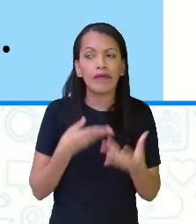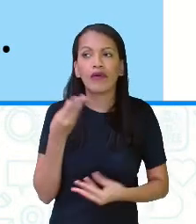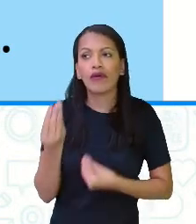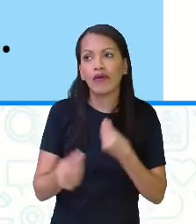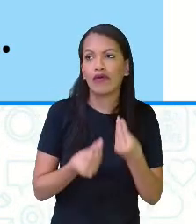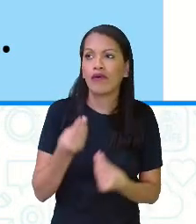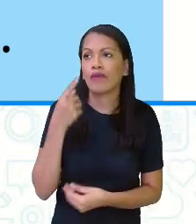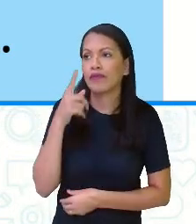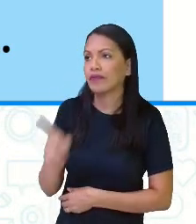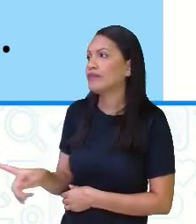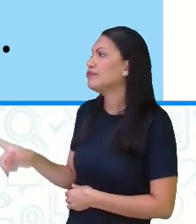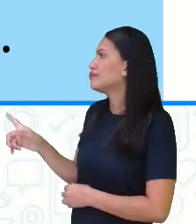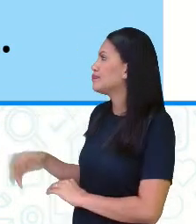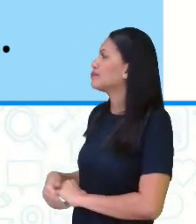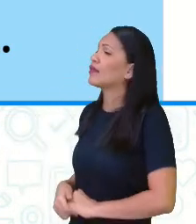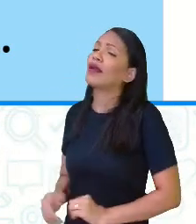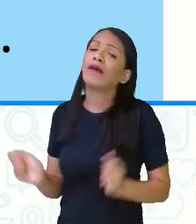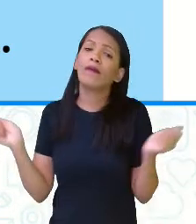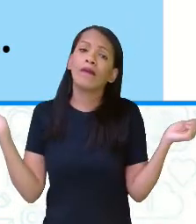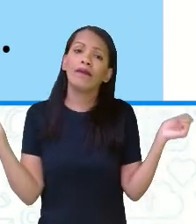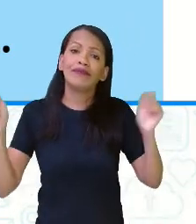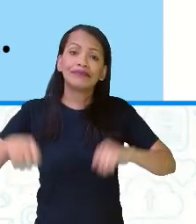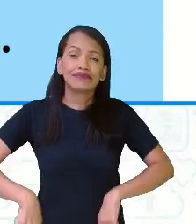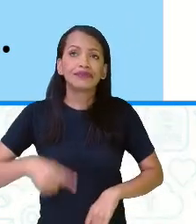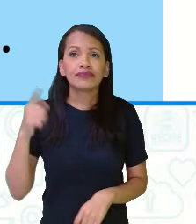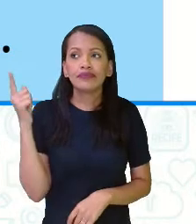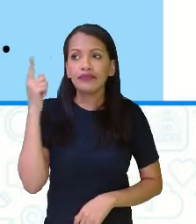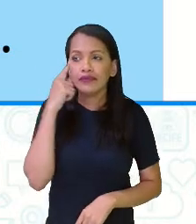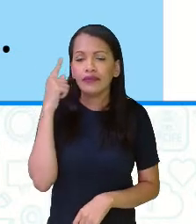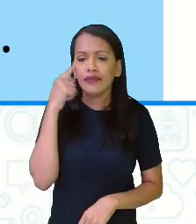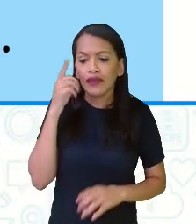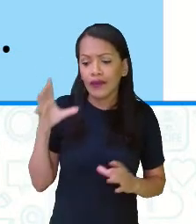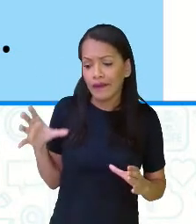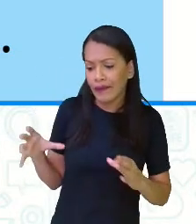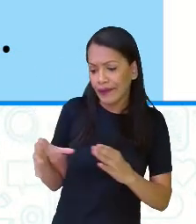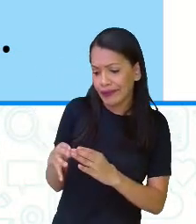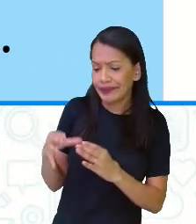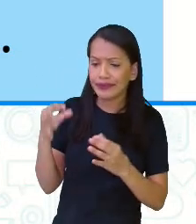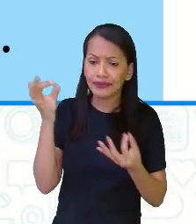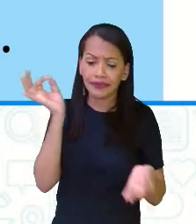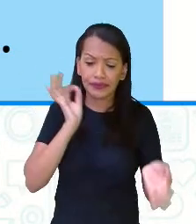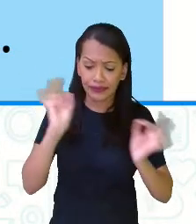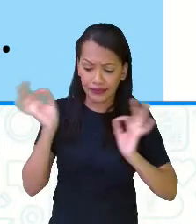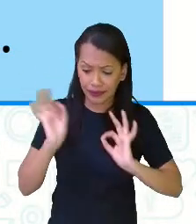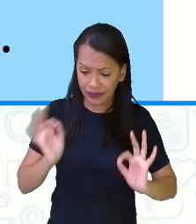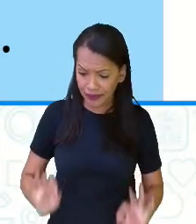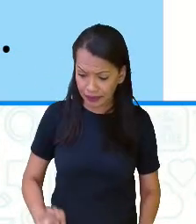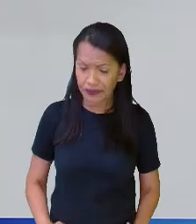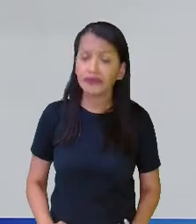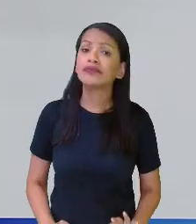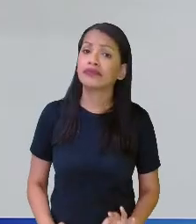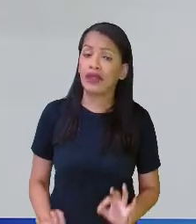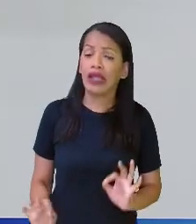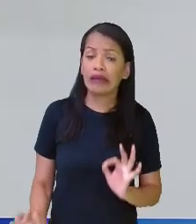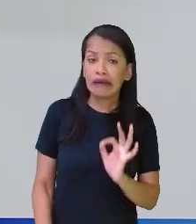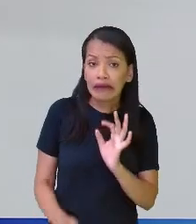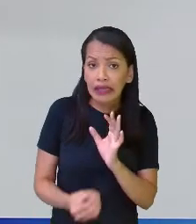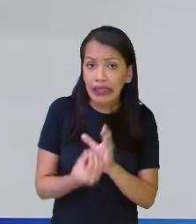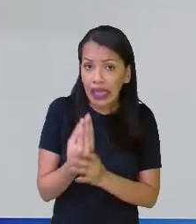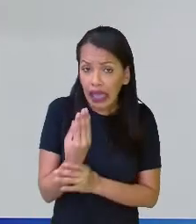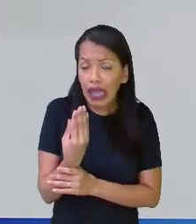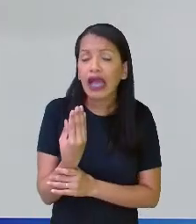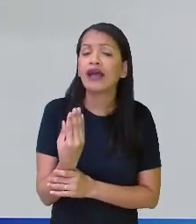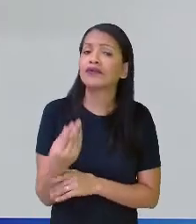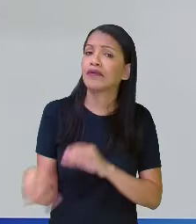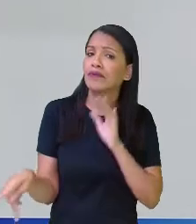traje cênico ou mesmo um conjunto de instrumentos, de acessórios criados e produzidos por um figurinista. Olha